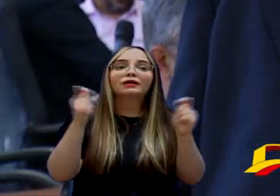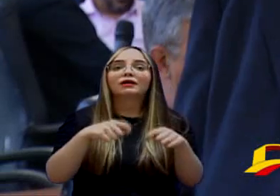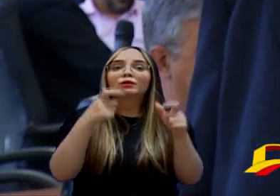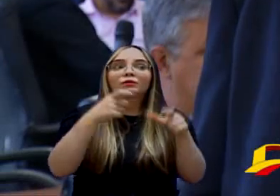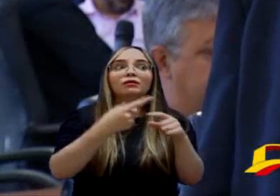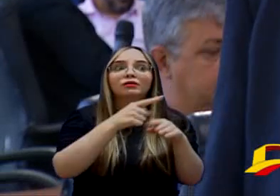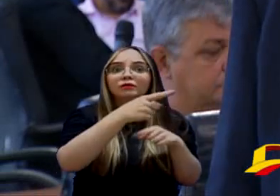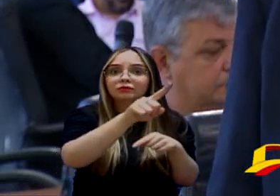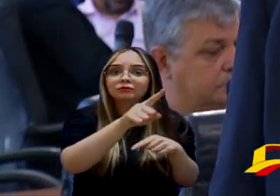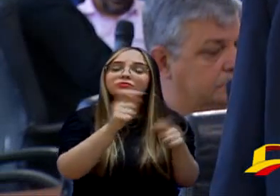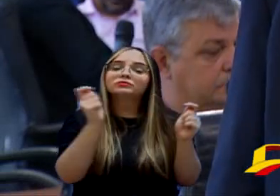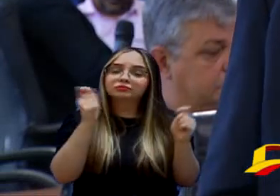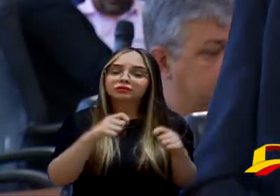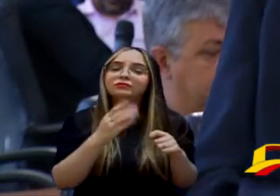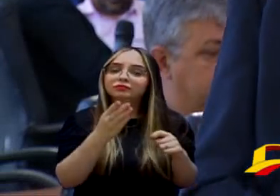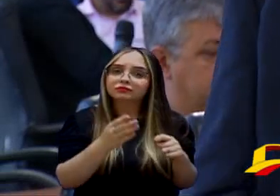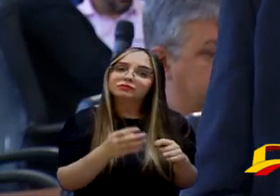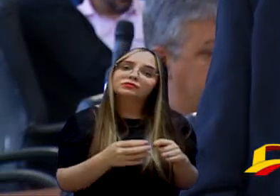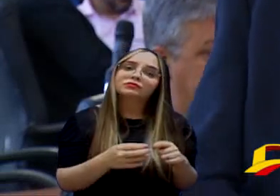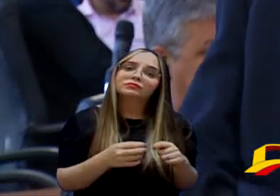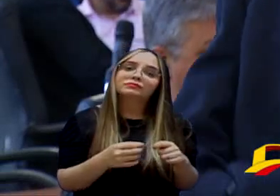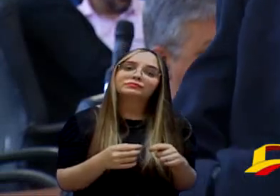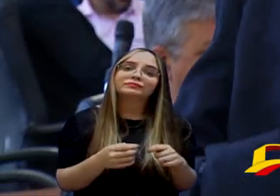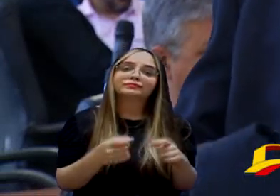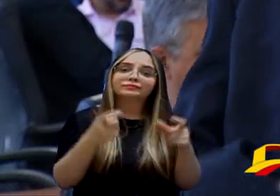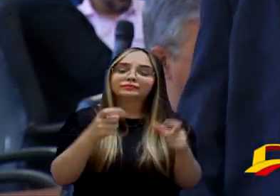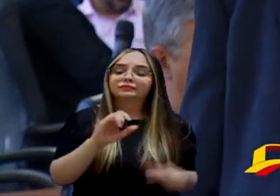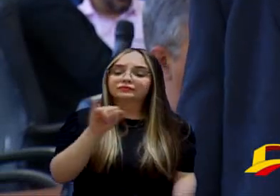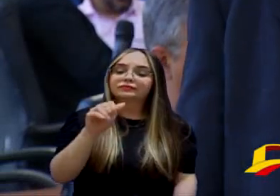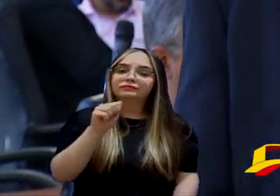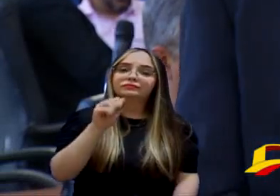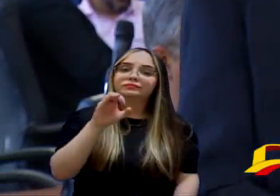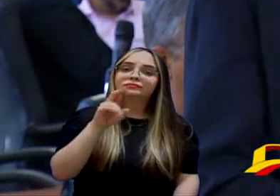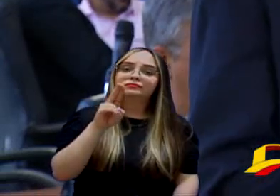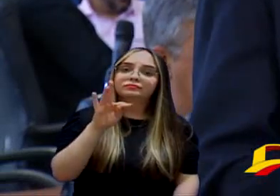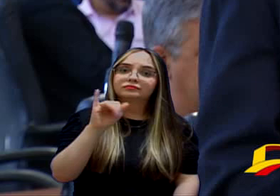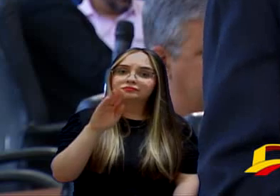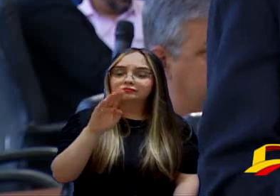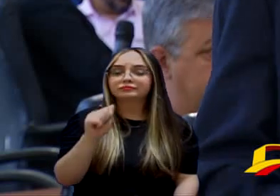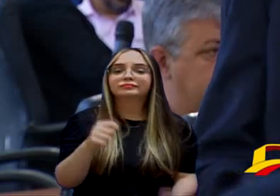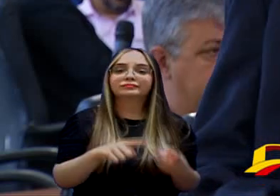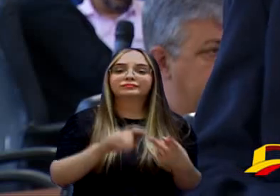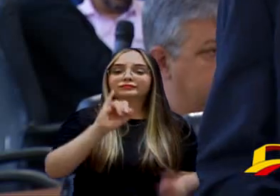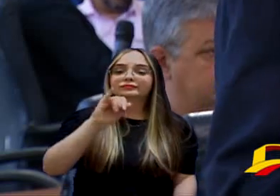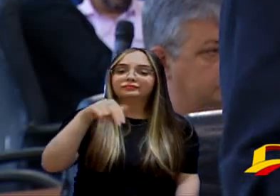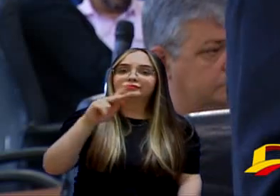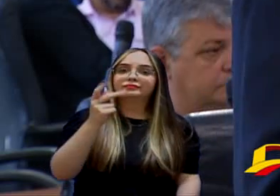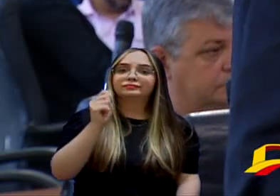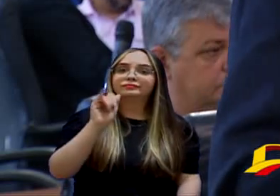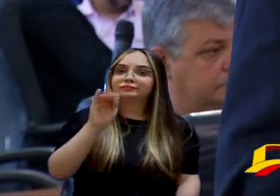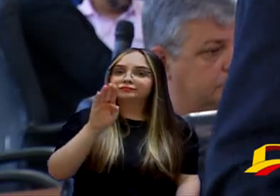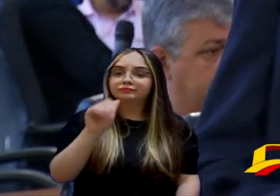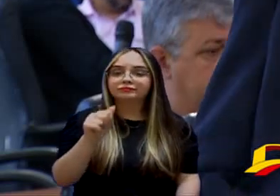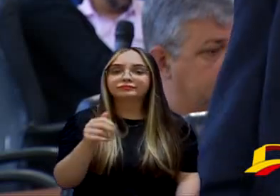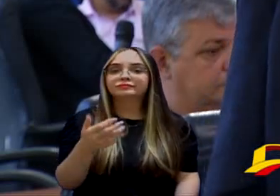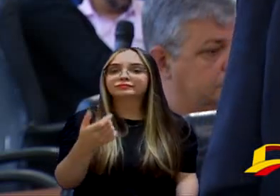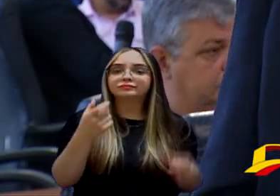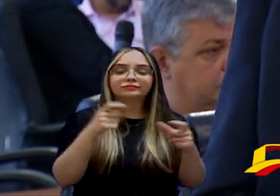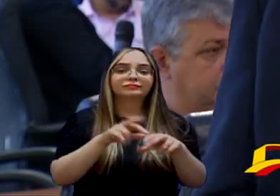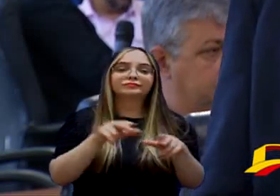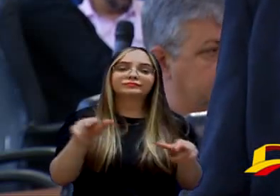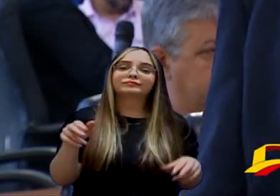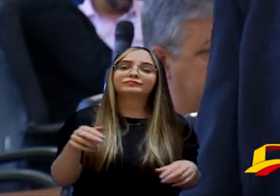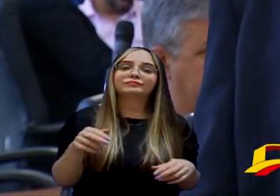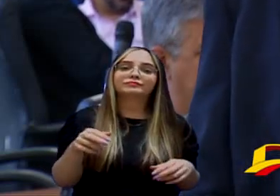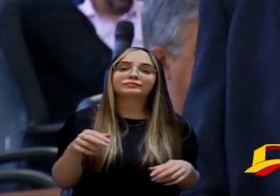afastados da cidade você pega um Jacutinga você pega onde o Jacutinga